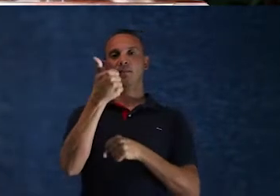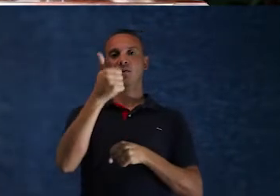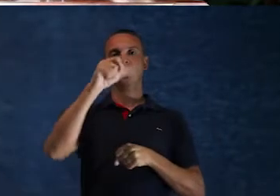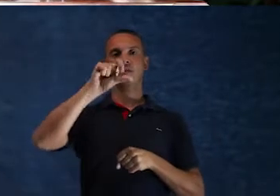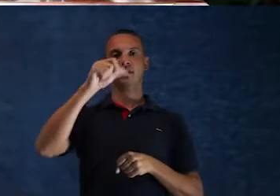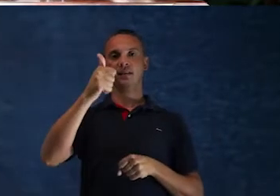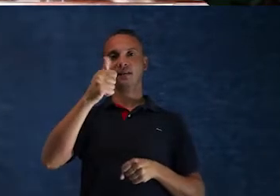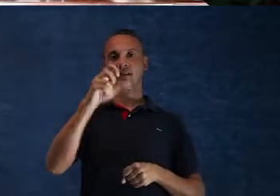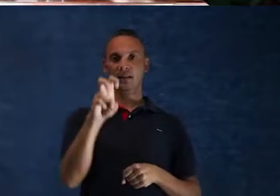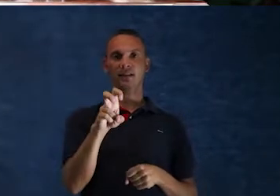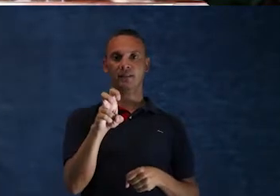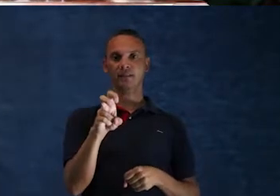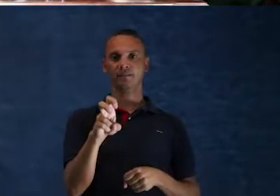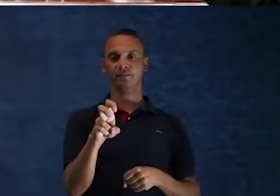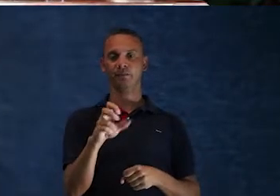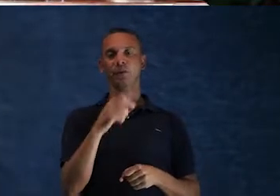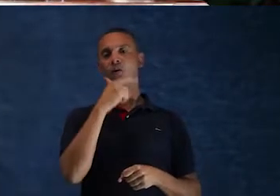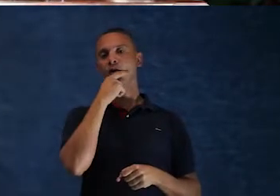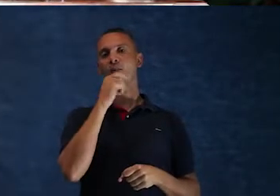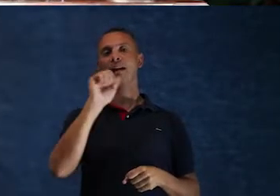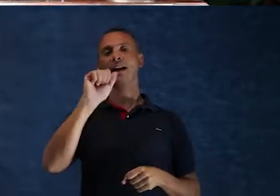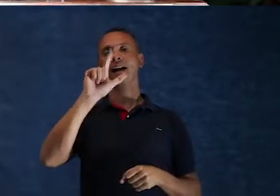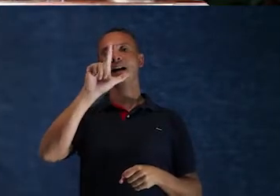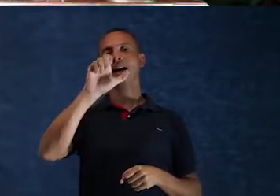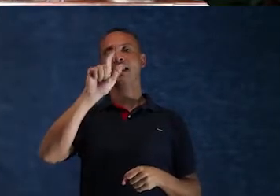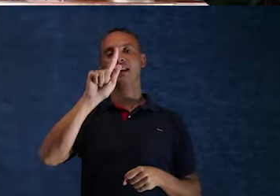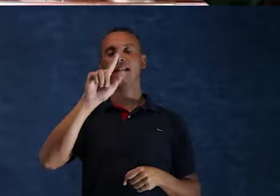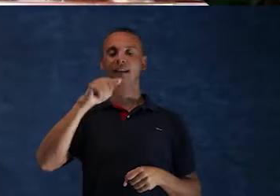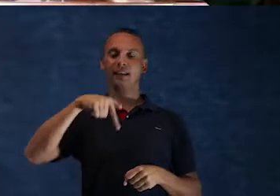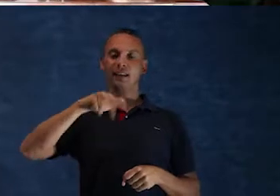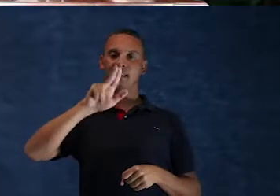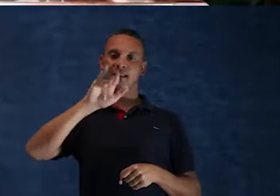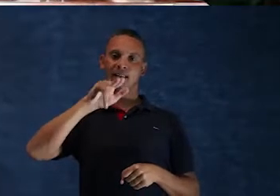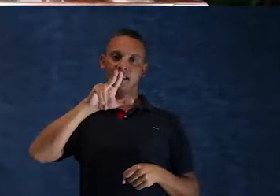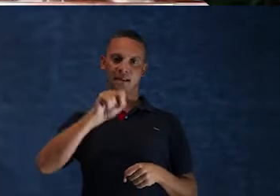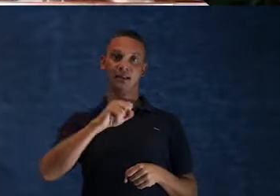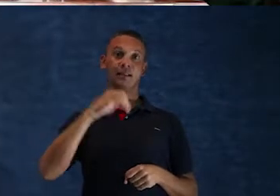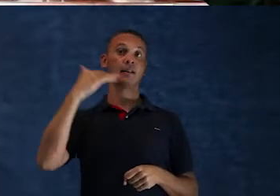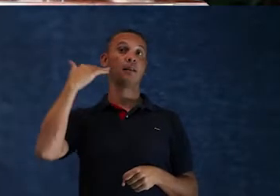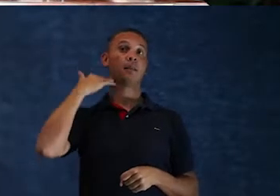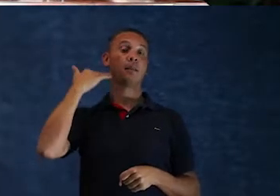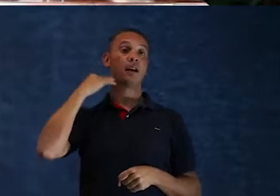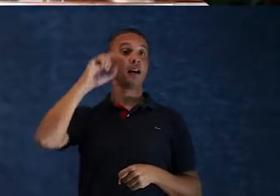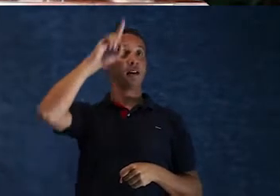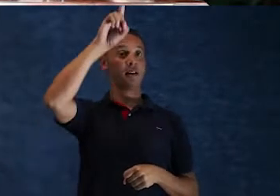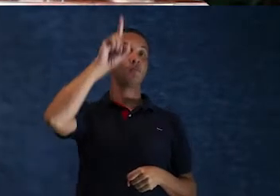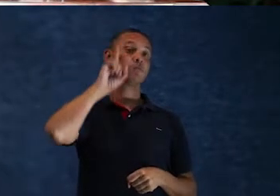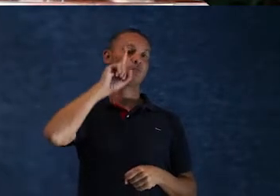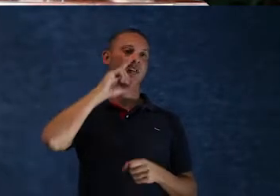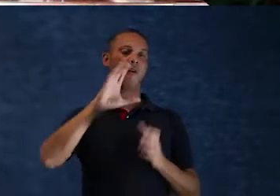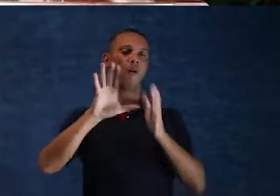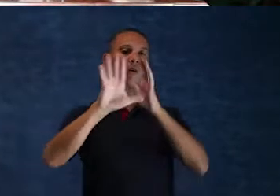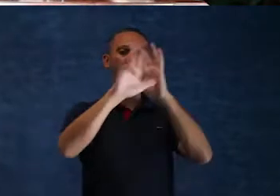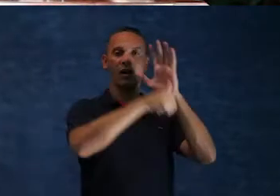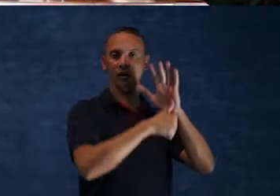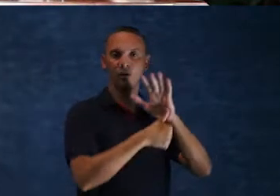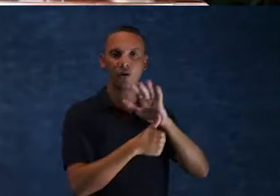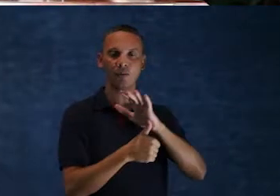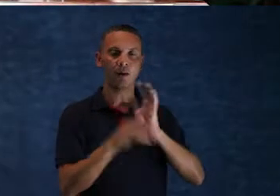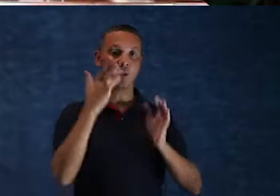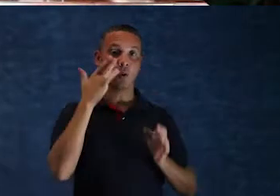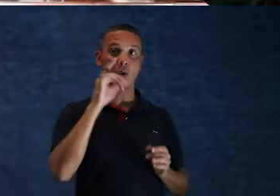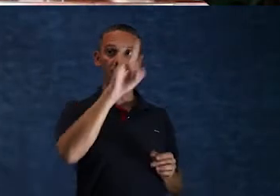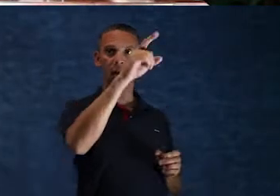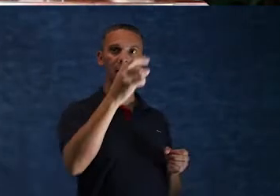afiança, com Alec Guinness, no papel de um bancário que foge para o Rio de Janeiro, após roubar um carregamento de ouro em O Mistério da